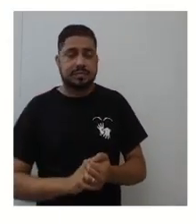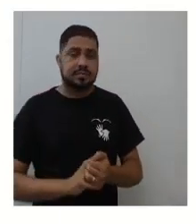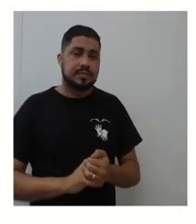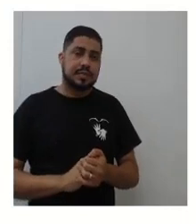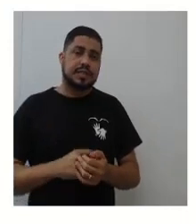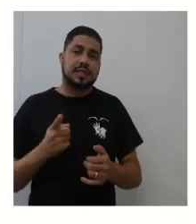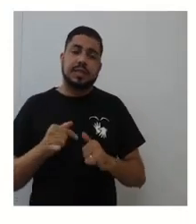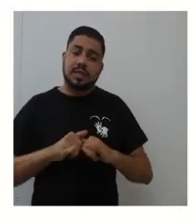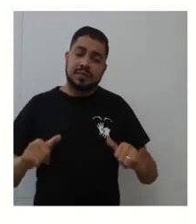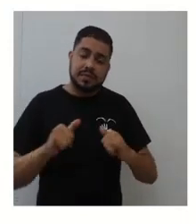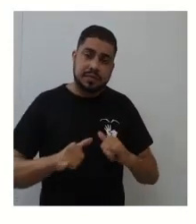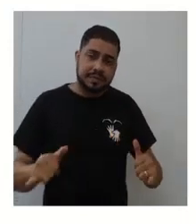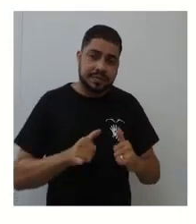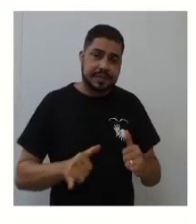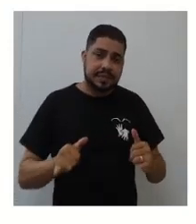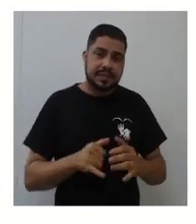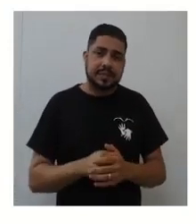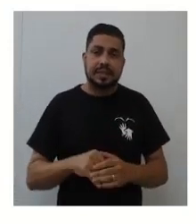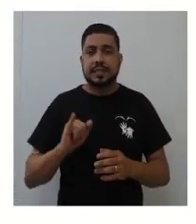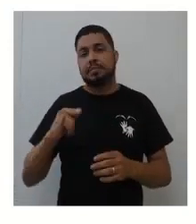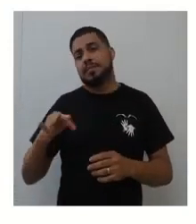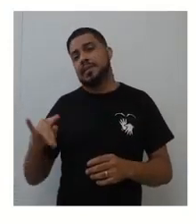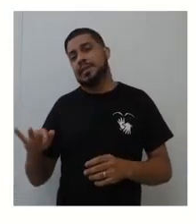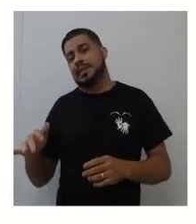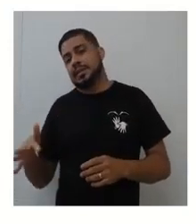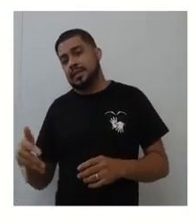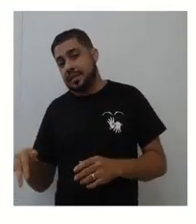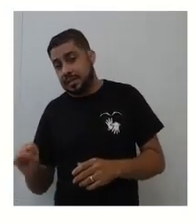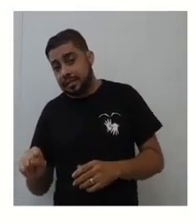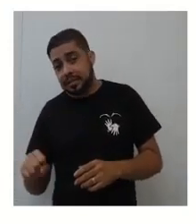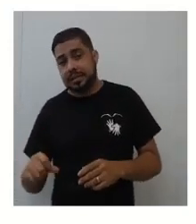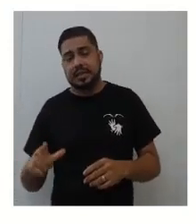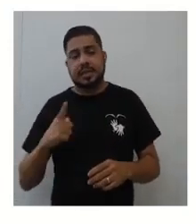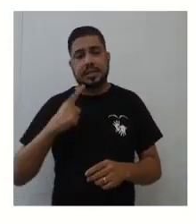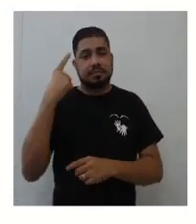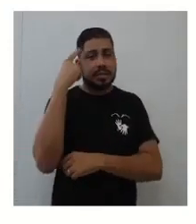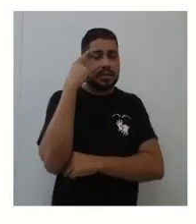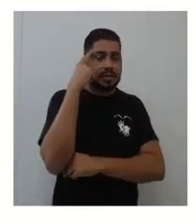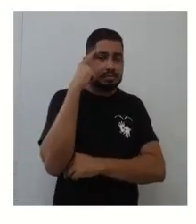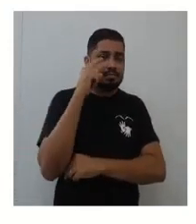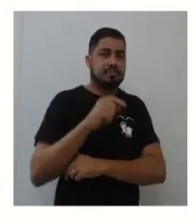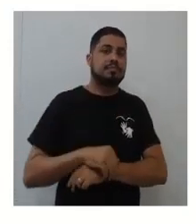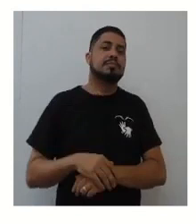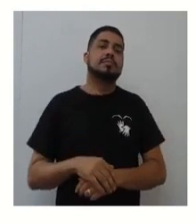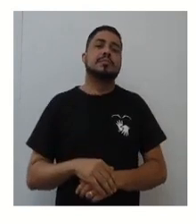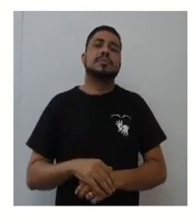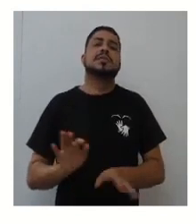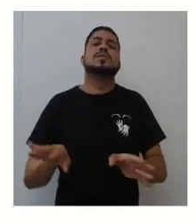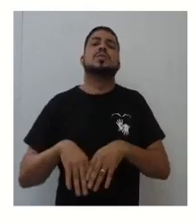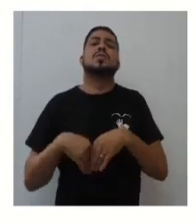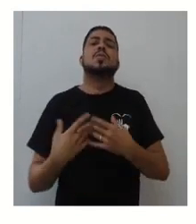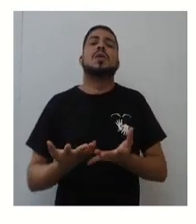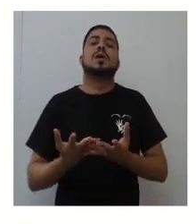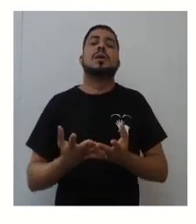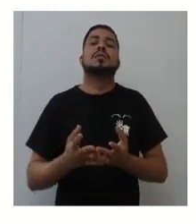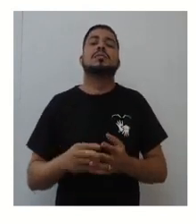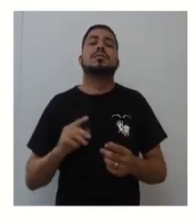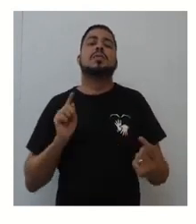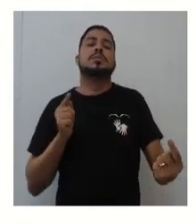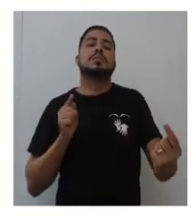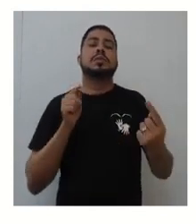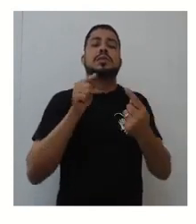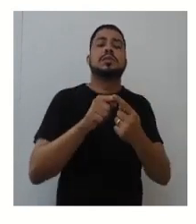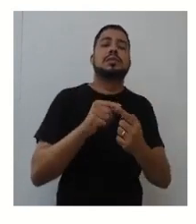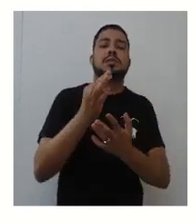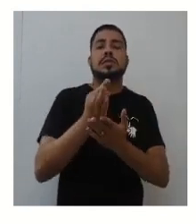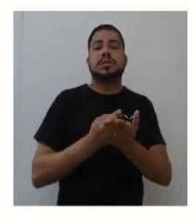das informações implícitas e explícitas, a gente tem que pensar no seguinte. Qual é a finalidade do texto